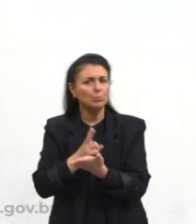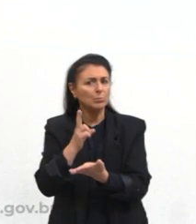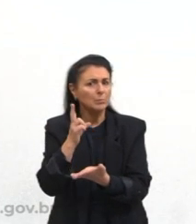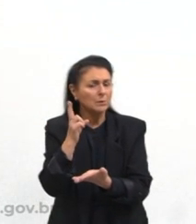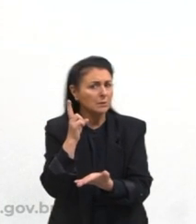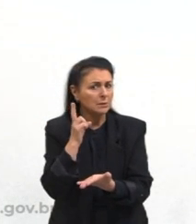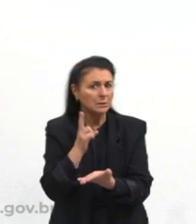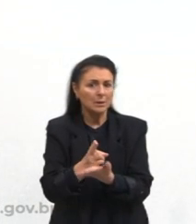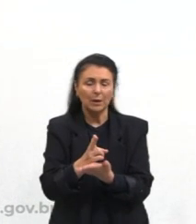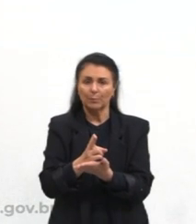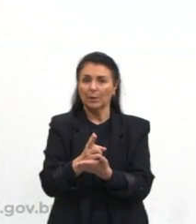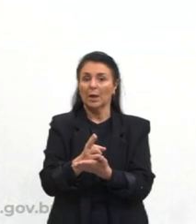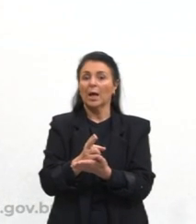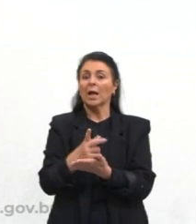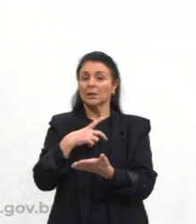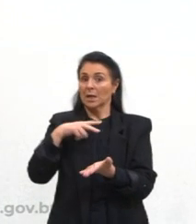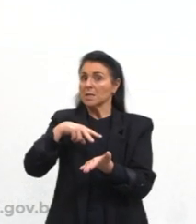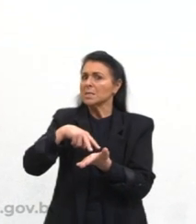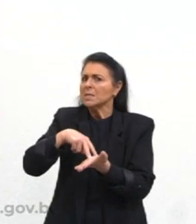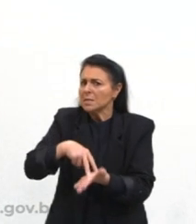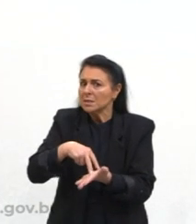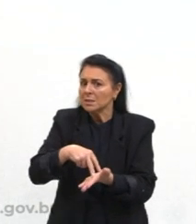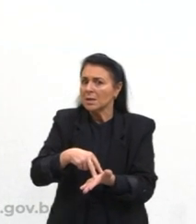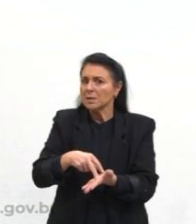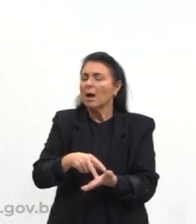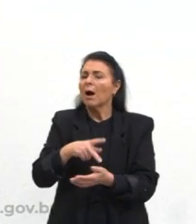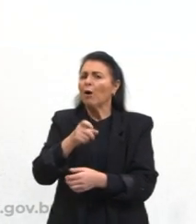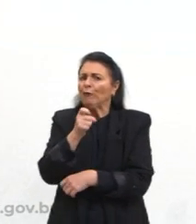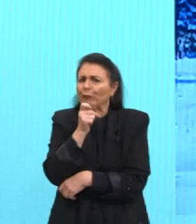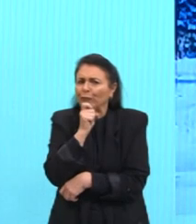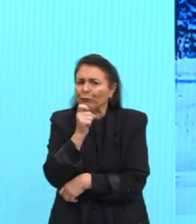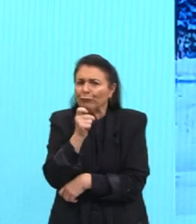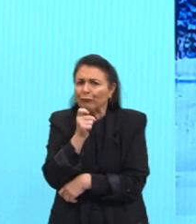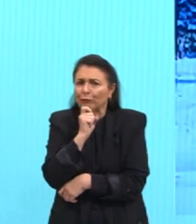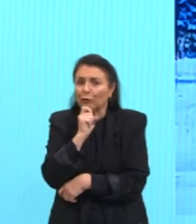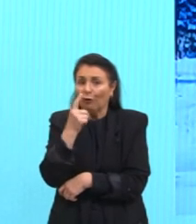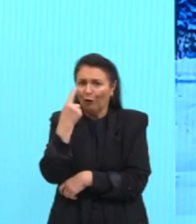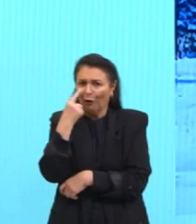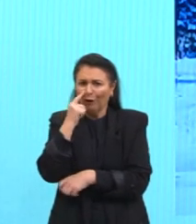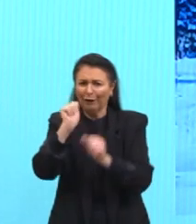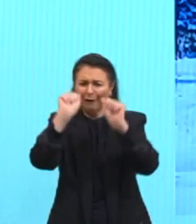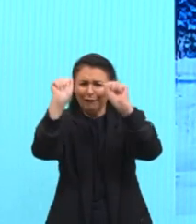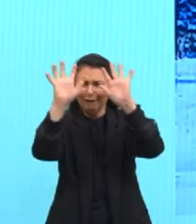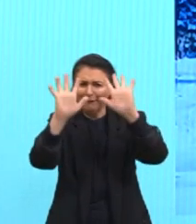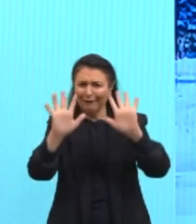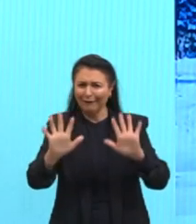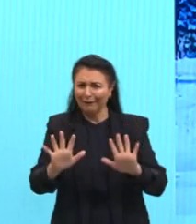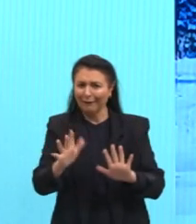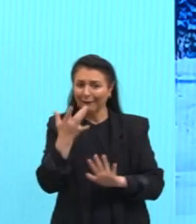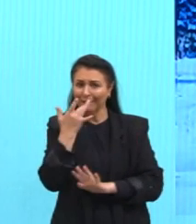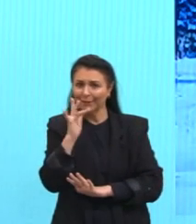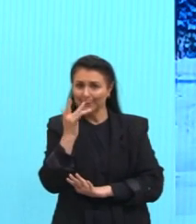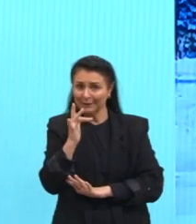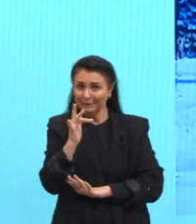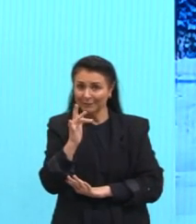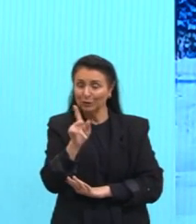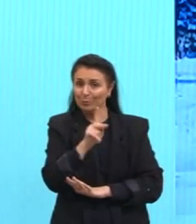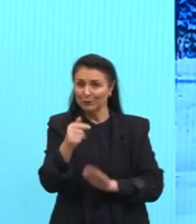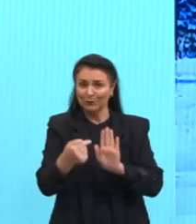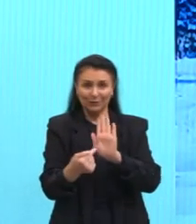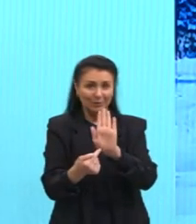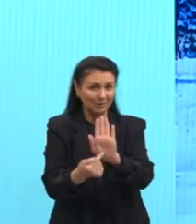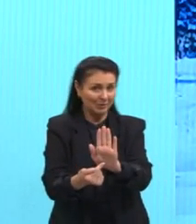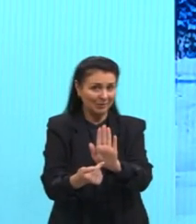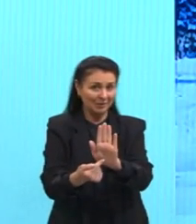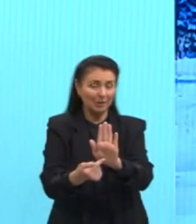resistentes ao frio então a madeira super dura olha aqui ó tá não é o friozão pegando ela tá linha certo então o que que acontece aqui tu tem